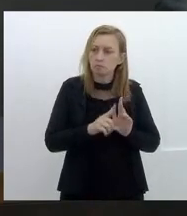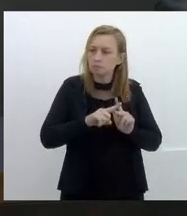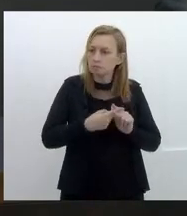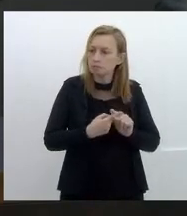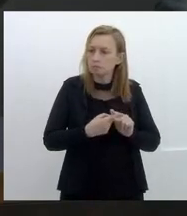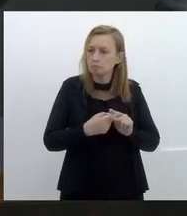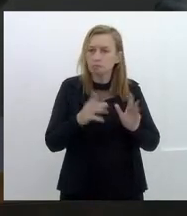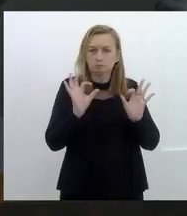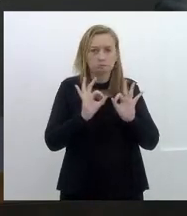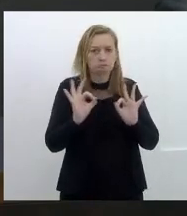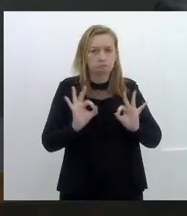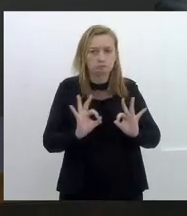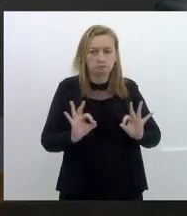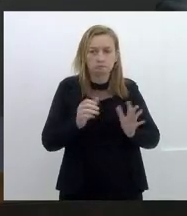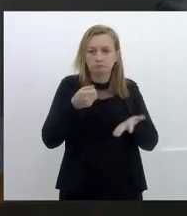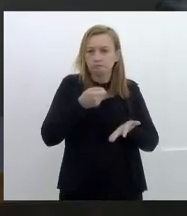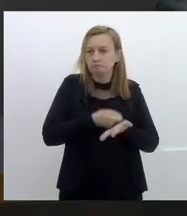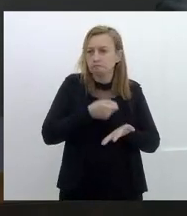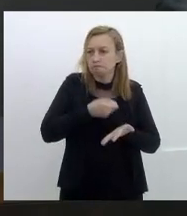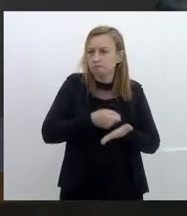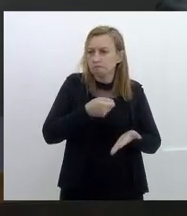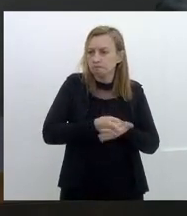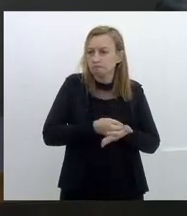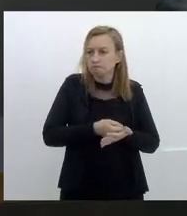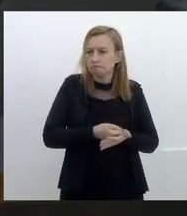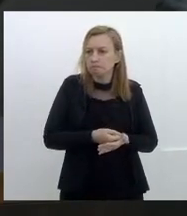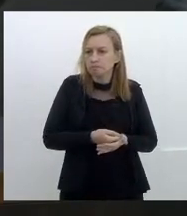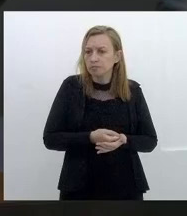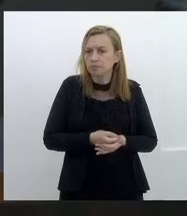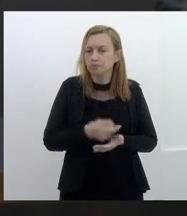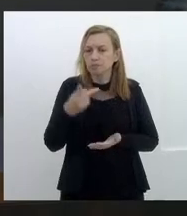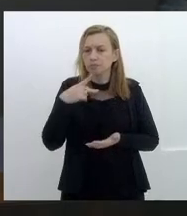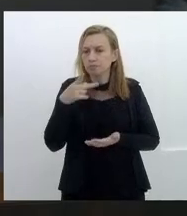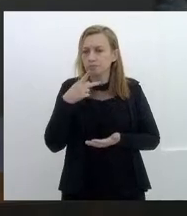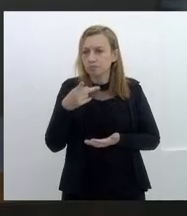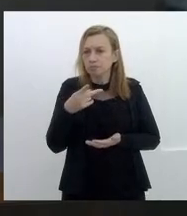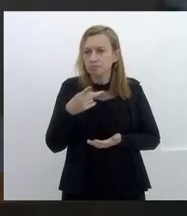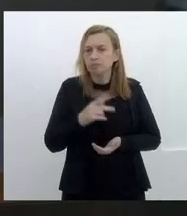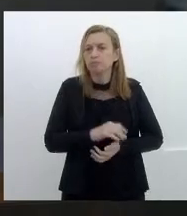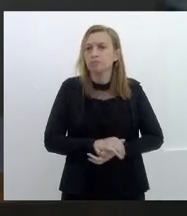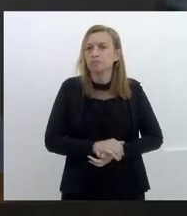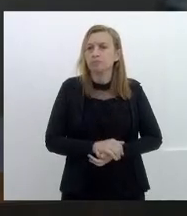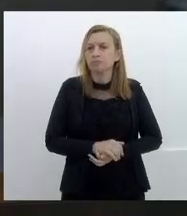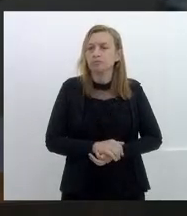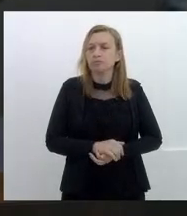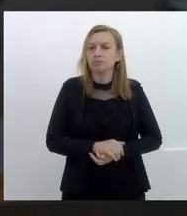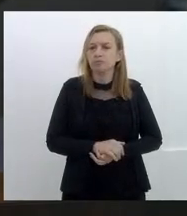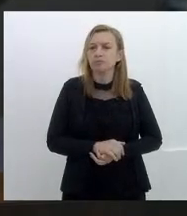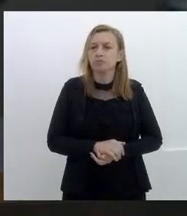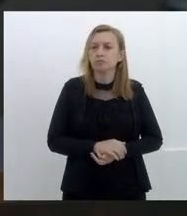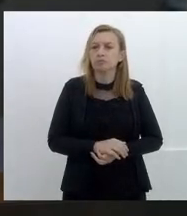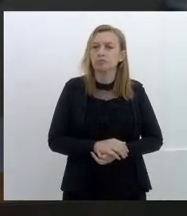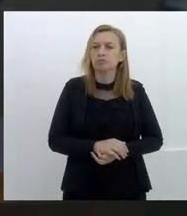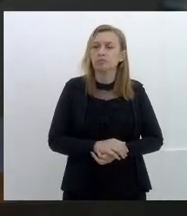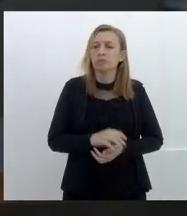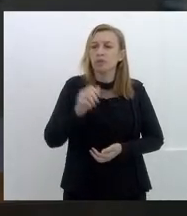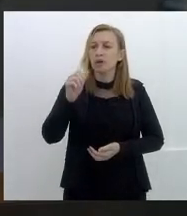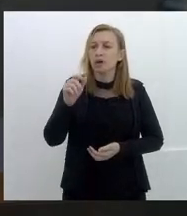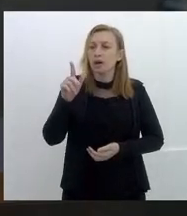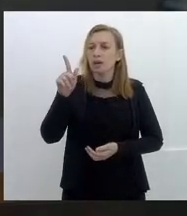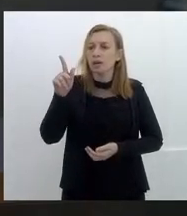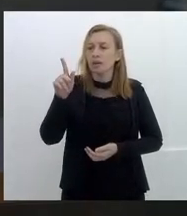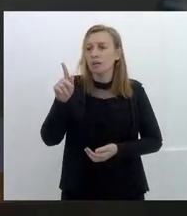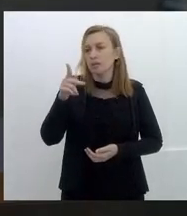absolutamente nenhuma obrigação para tratar do capítulo das pensões